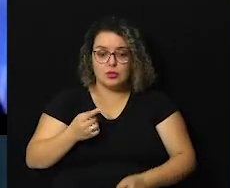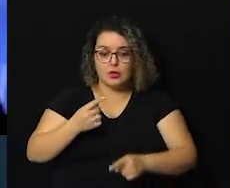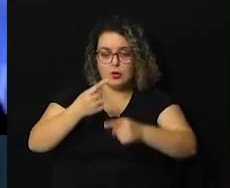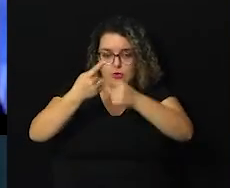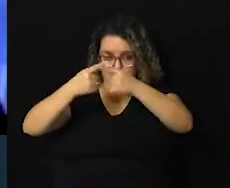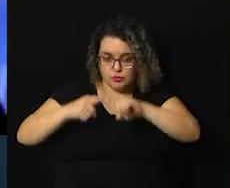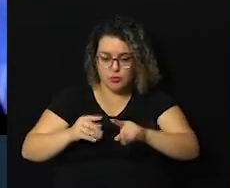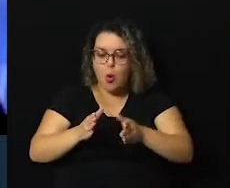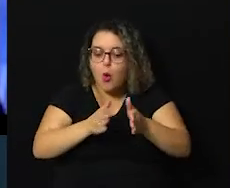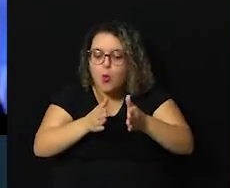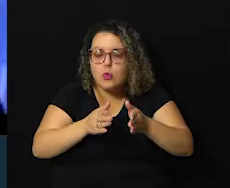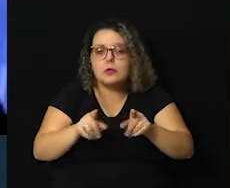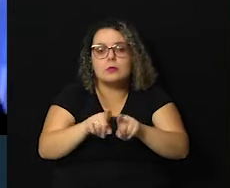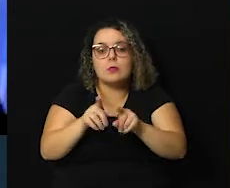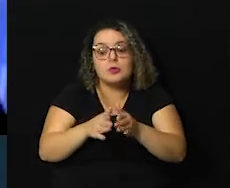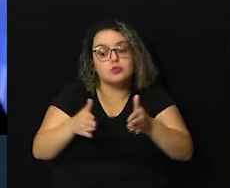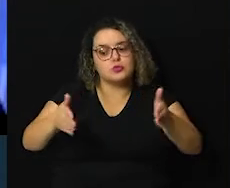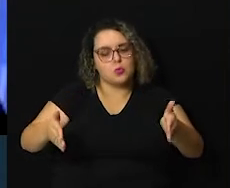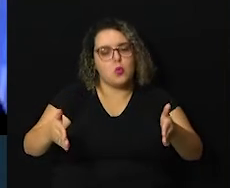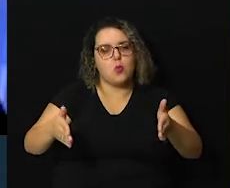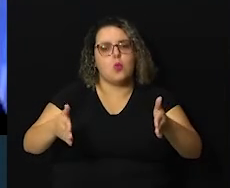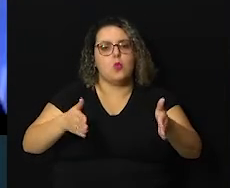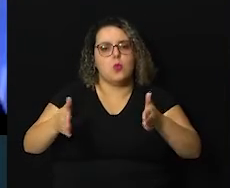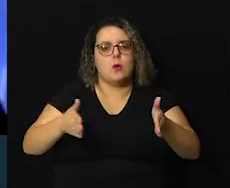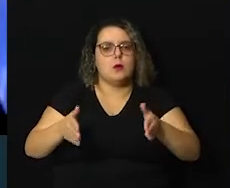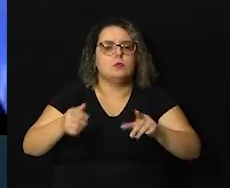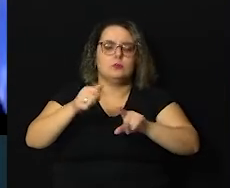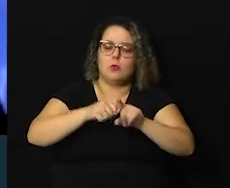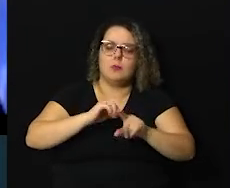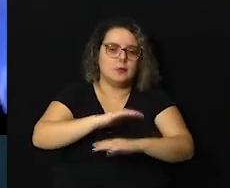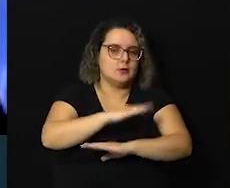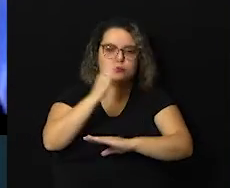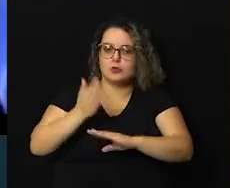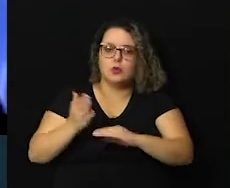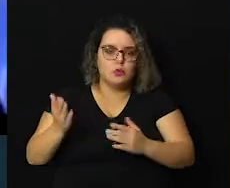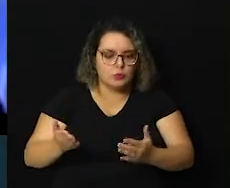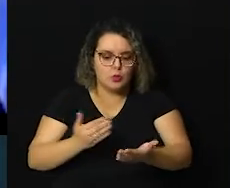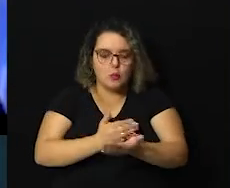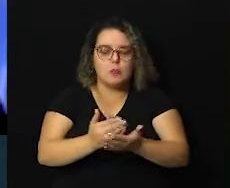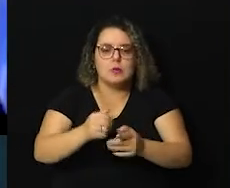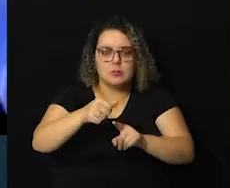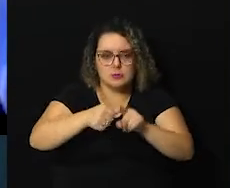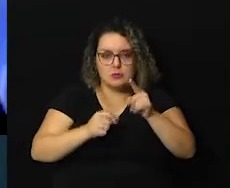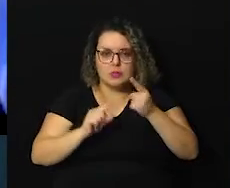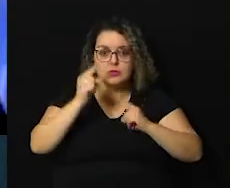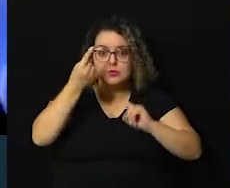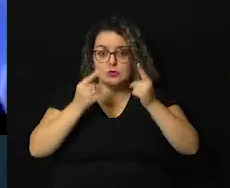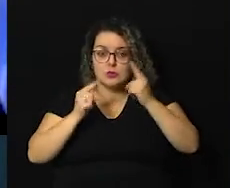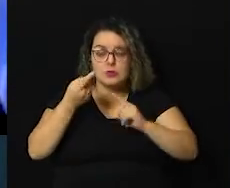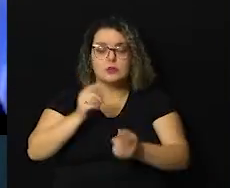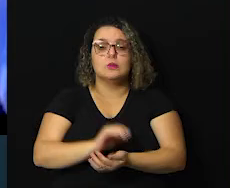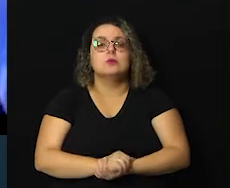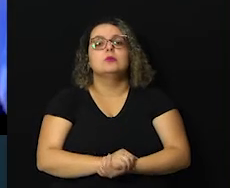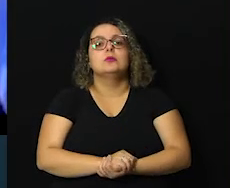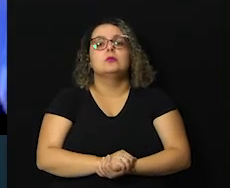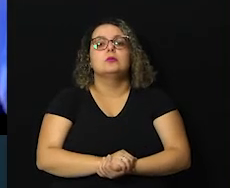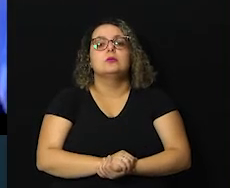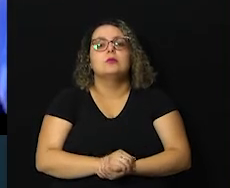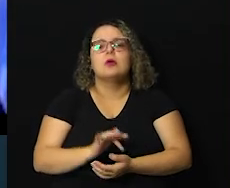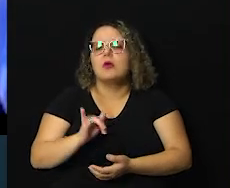de curta e de longa duração então a gente fica parado durante todo mês a partir de agora de Fevereiro